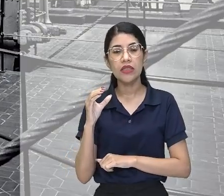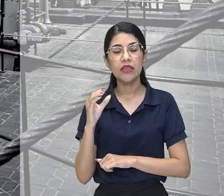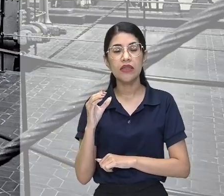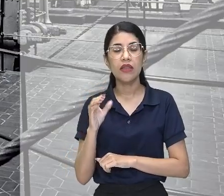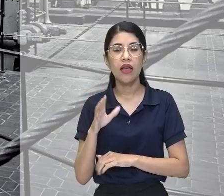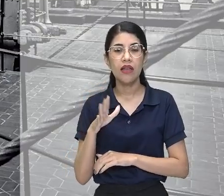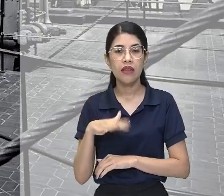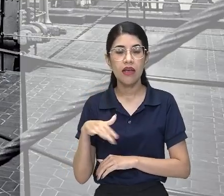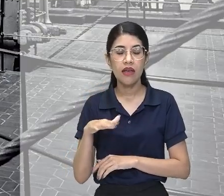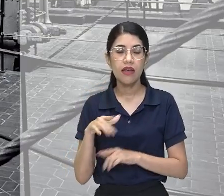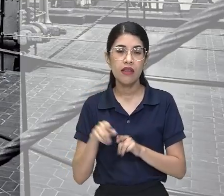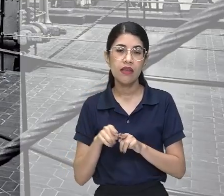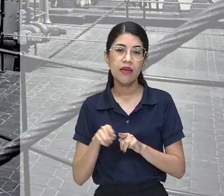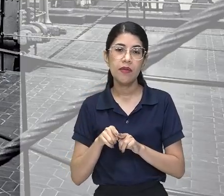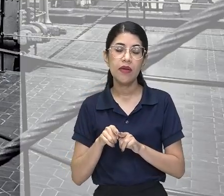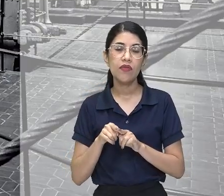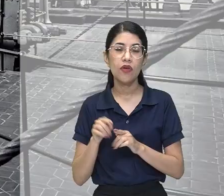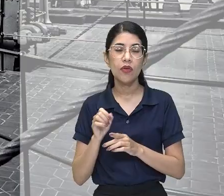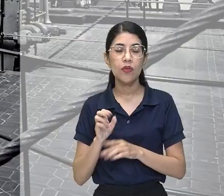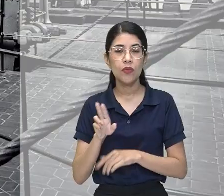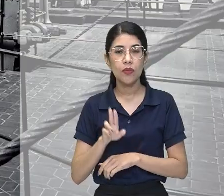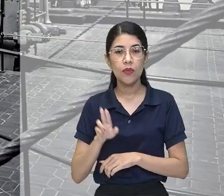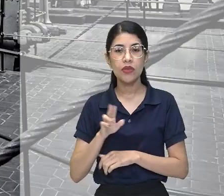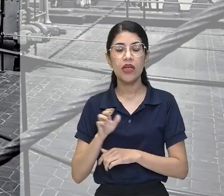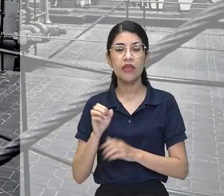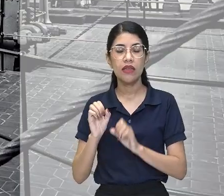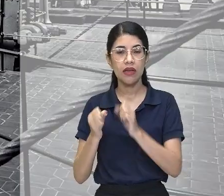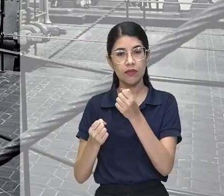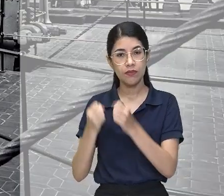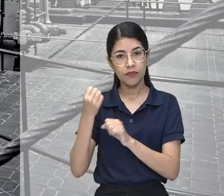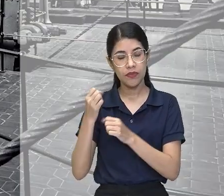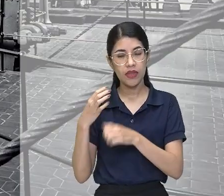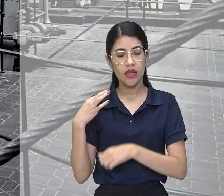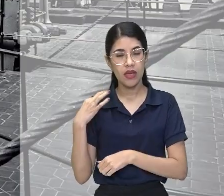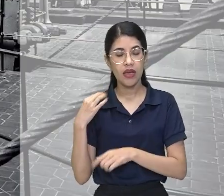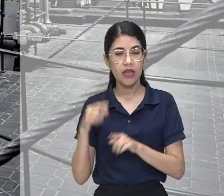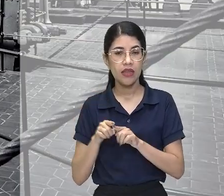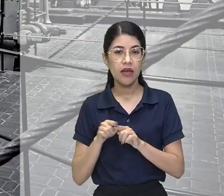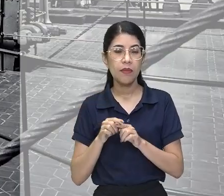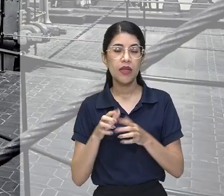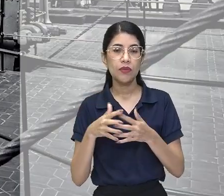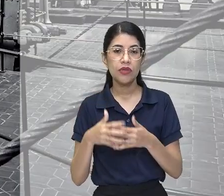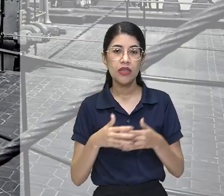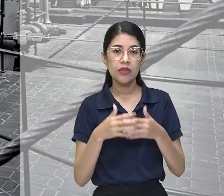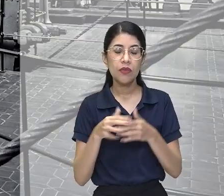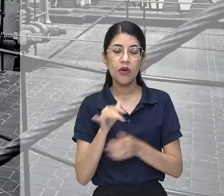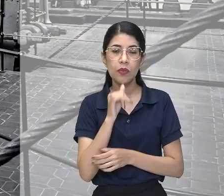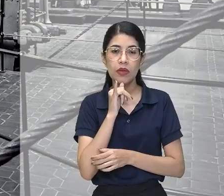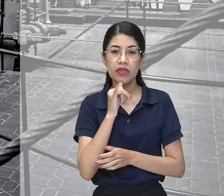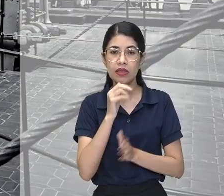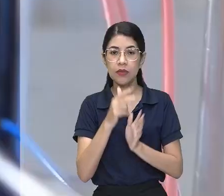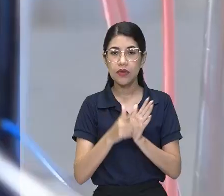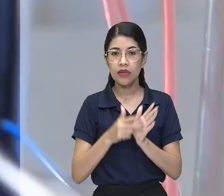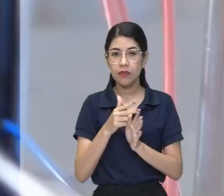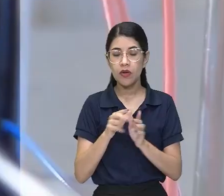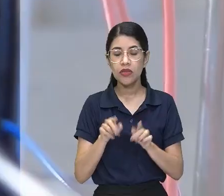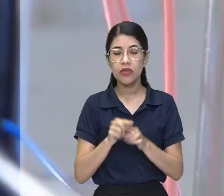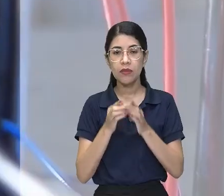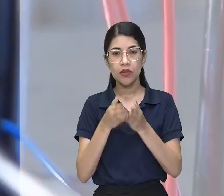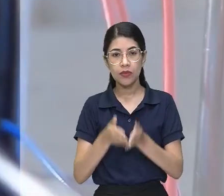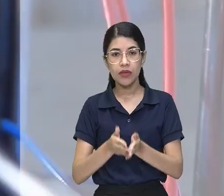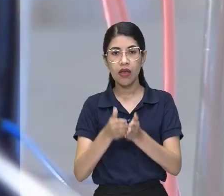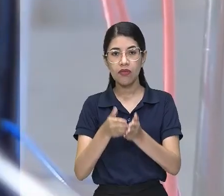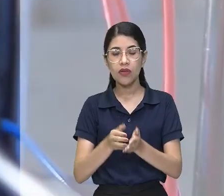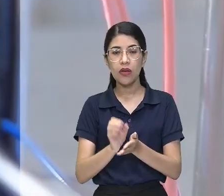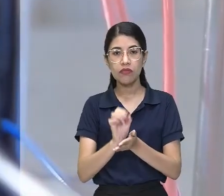foram colocadas nas indústrias têxteis e também nos meios de transporte, como a locomotiva e como o navio a vapor. E